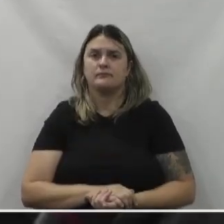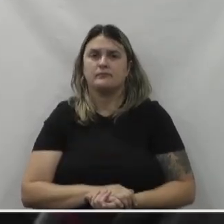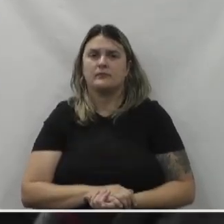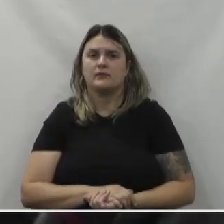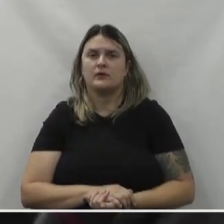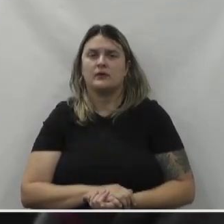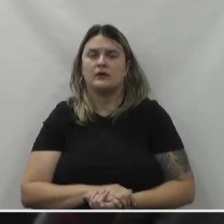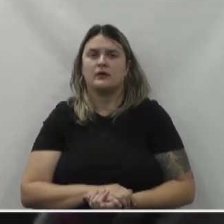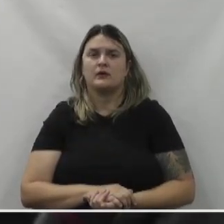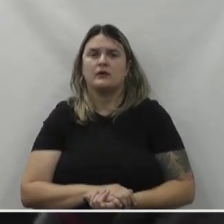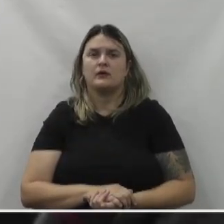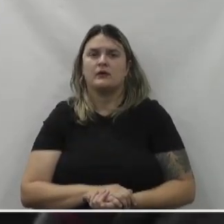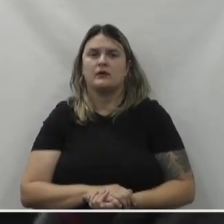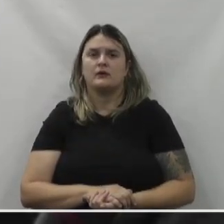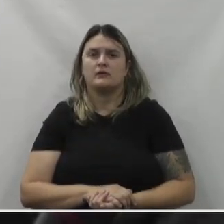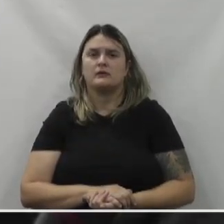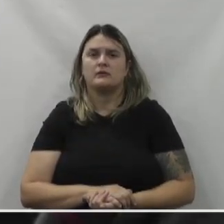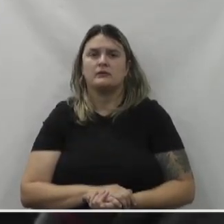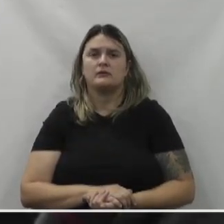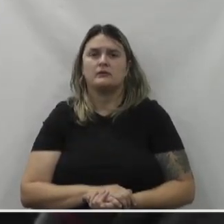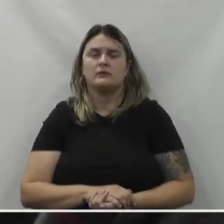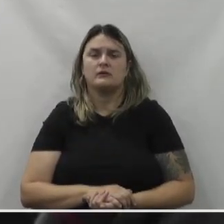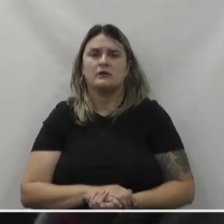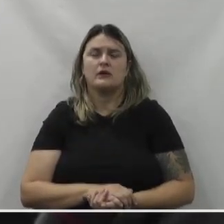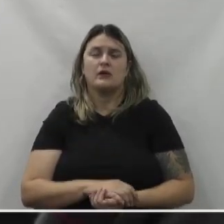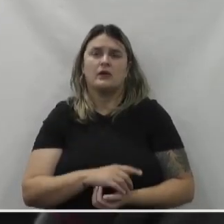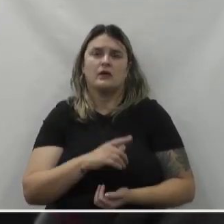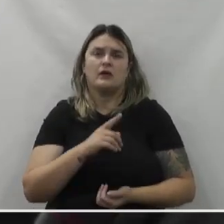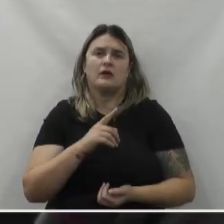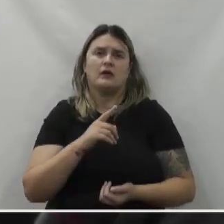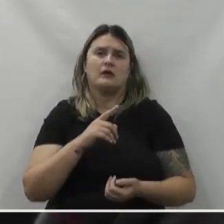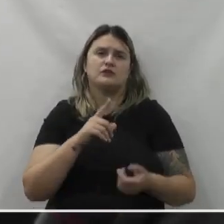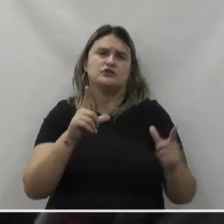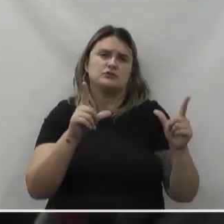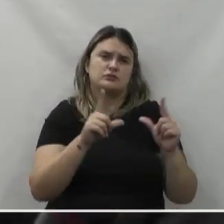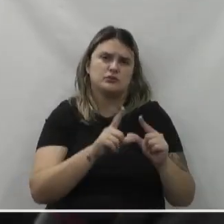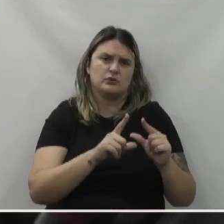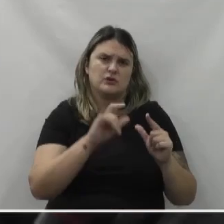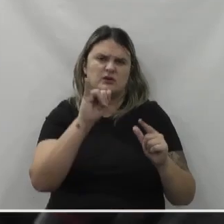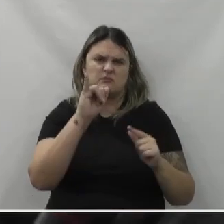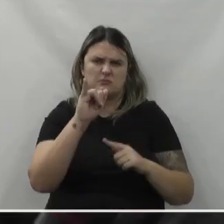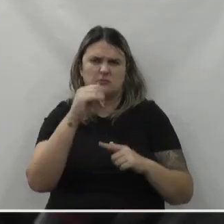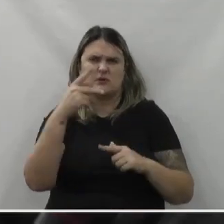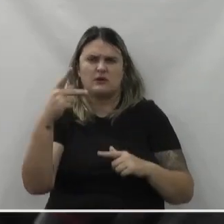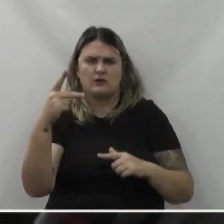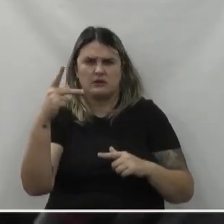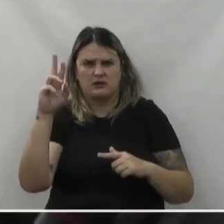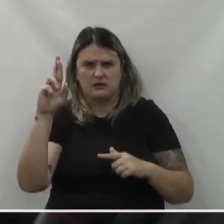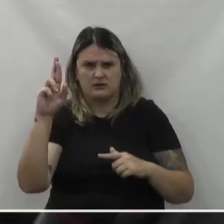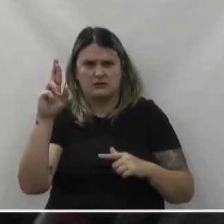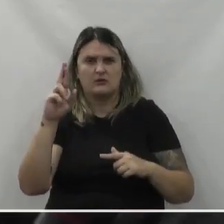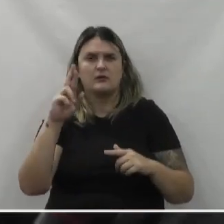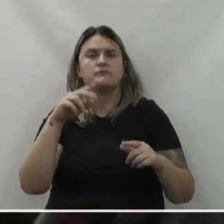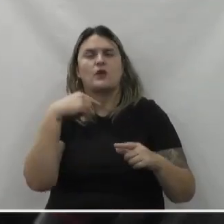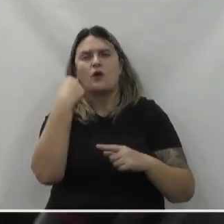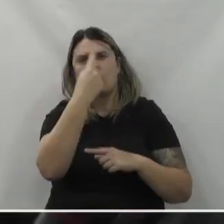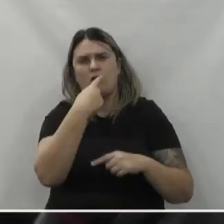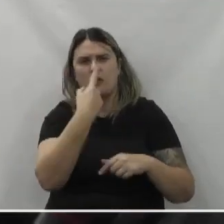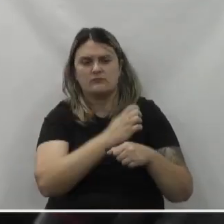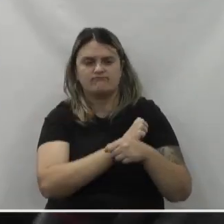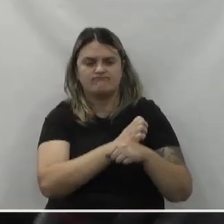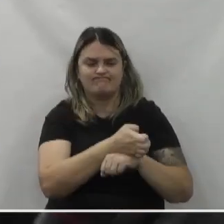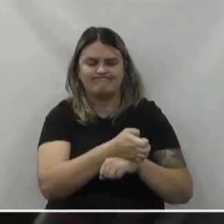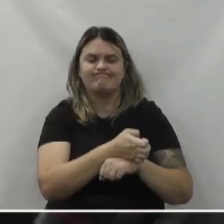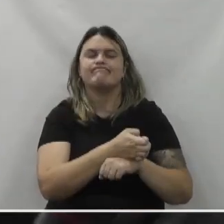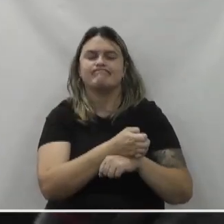Abono de permanência, demais verbas, como a dedução do imposto de renda, horas extras, tem gerado